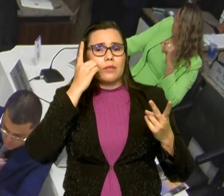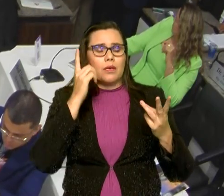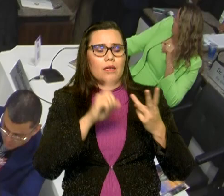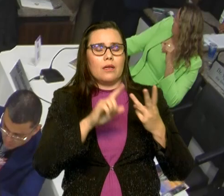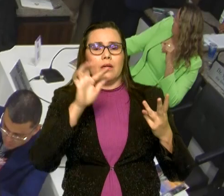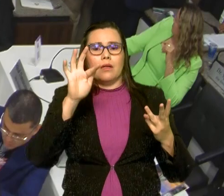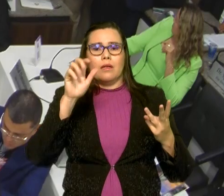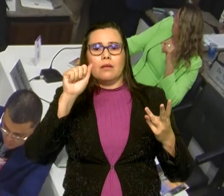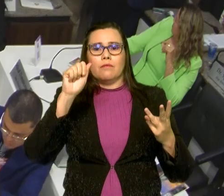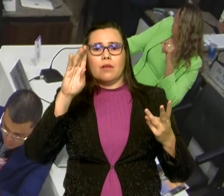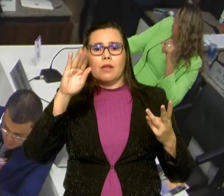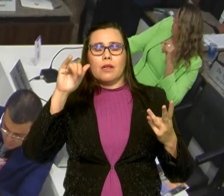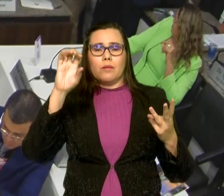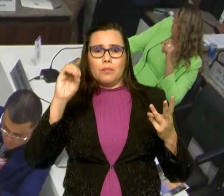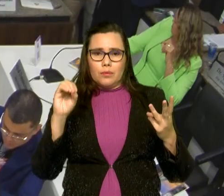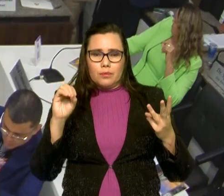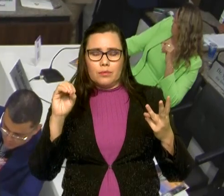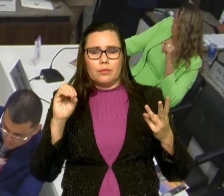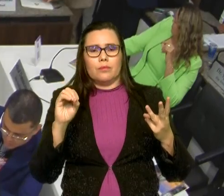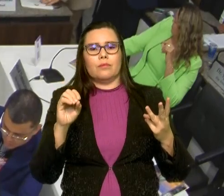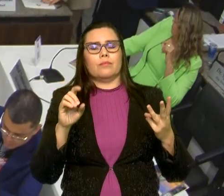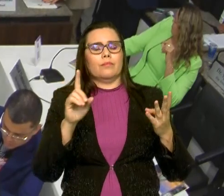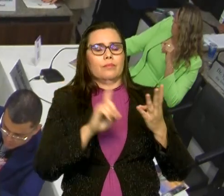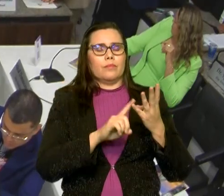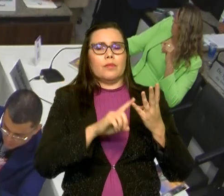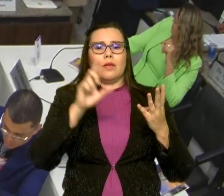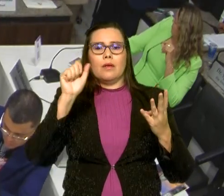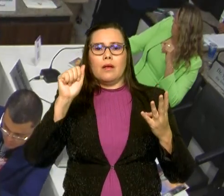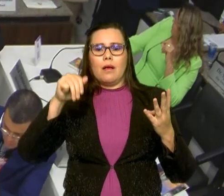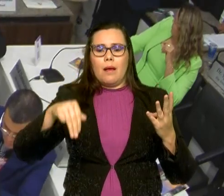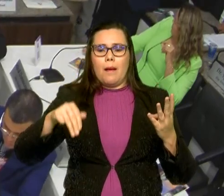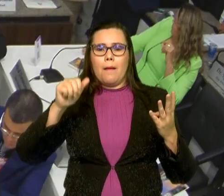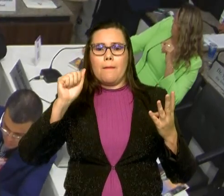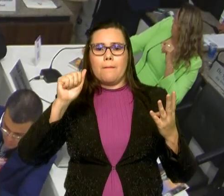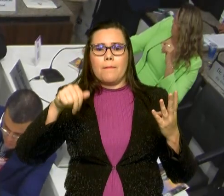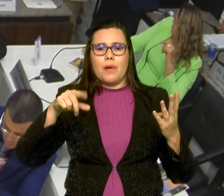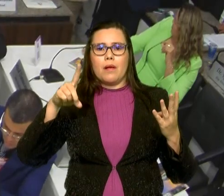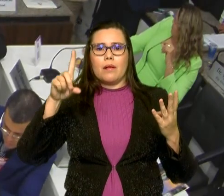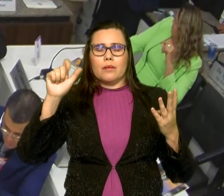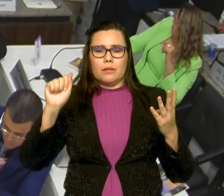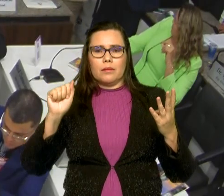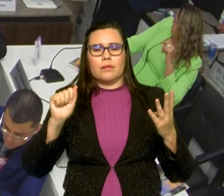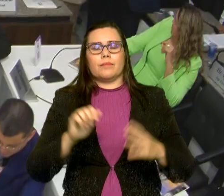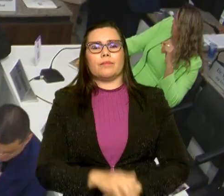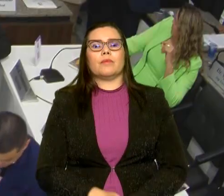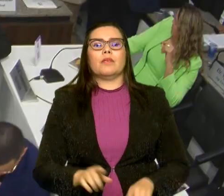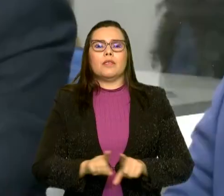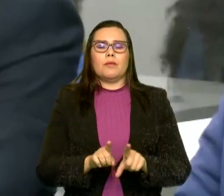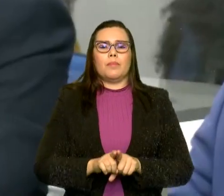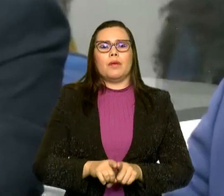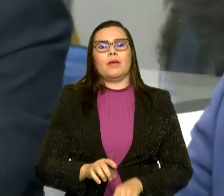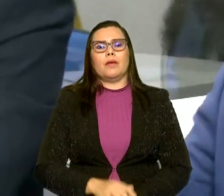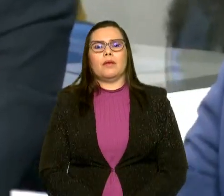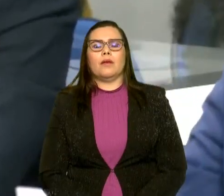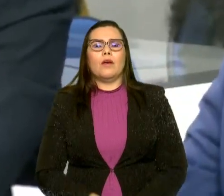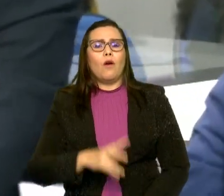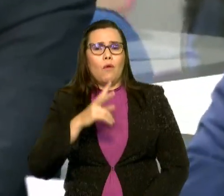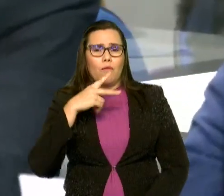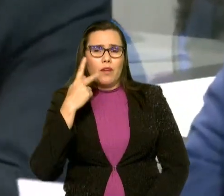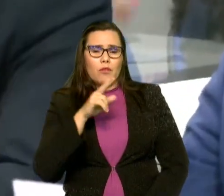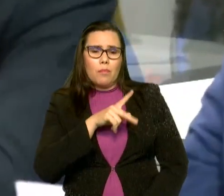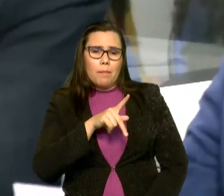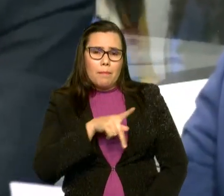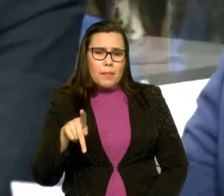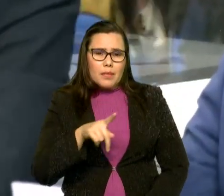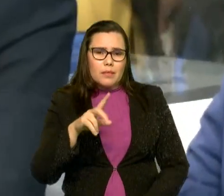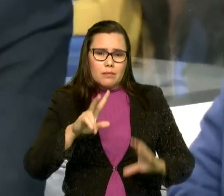deputada Amanda e a todos aqui, ao presidente Ricardo, vereador, aos novos vereadores dessa casa. A gente está sendo